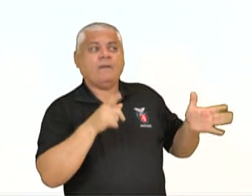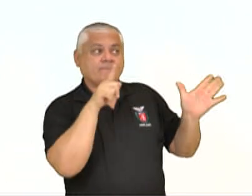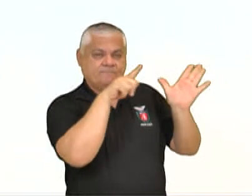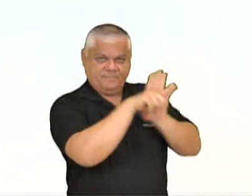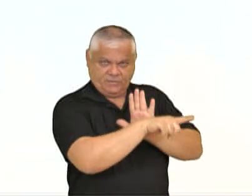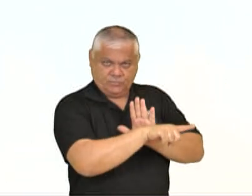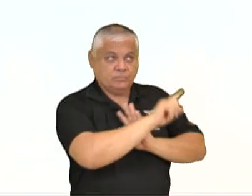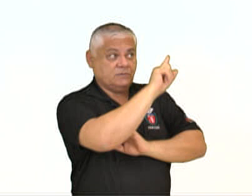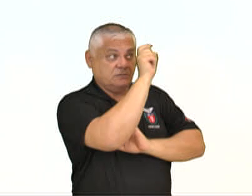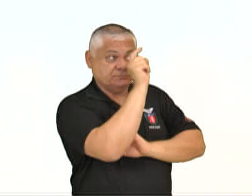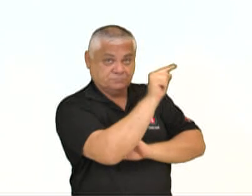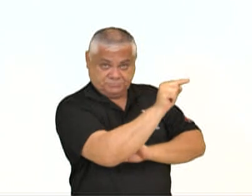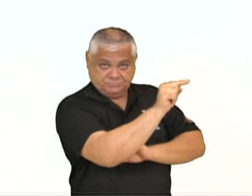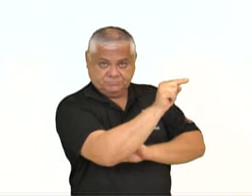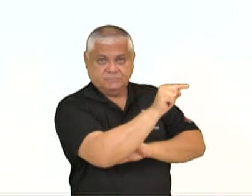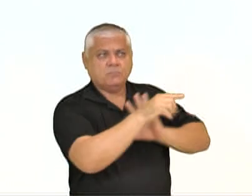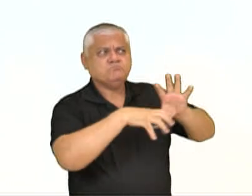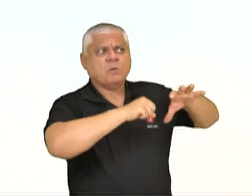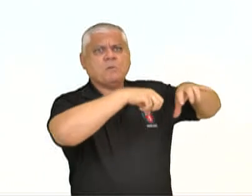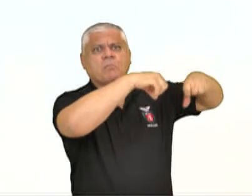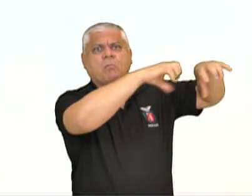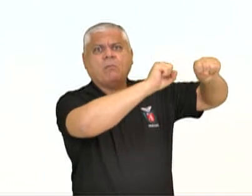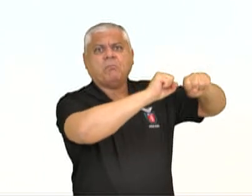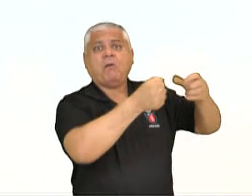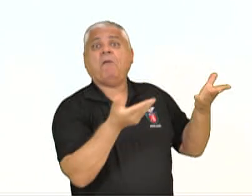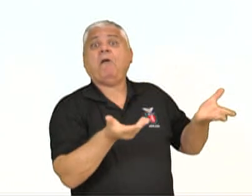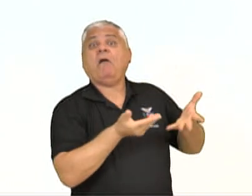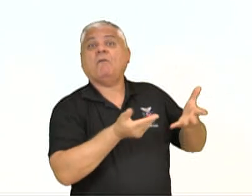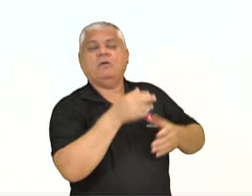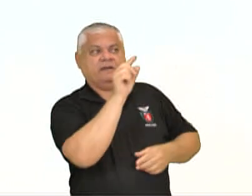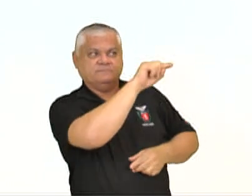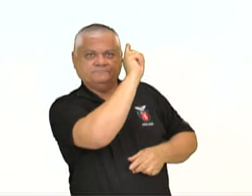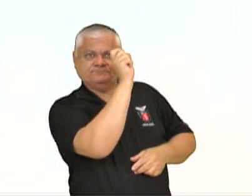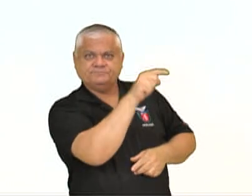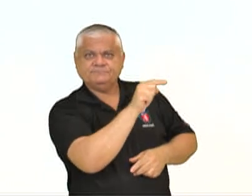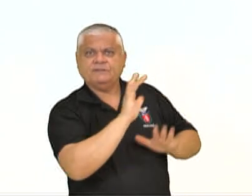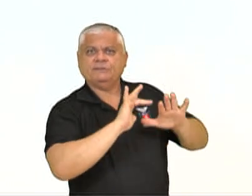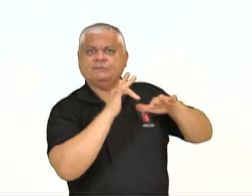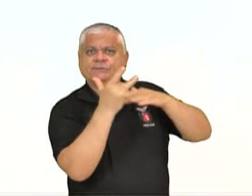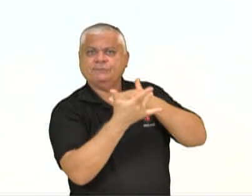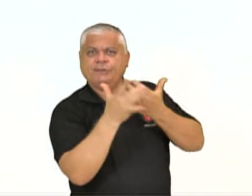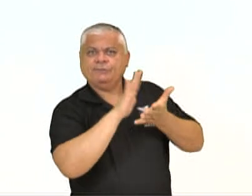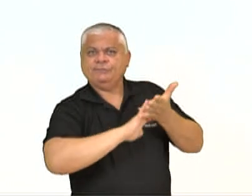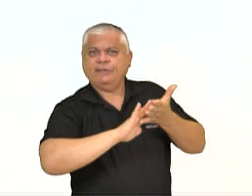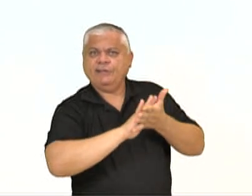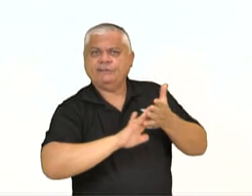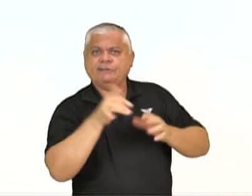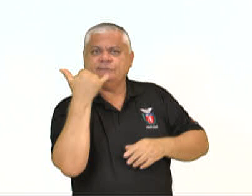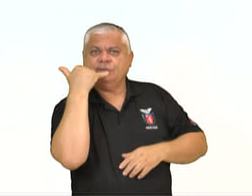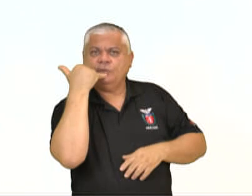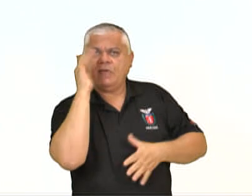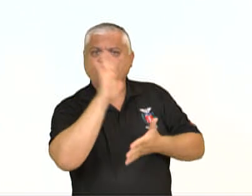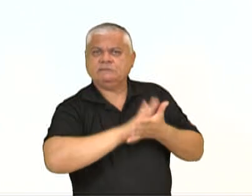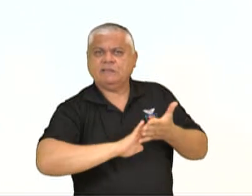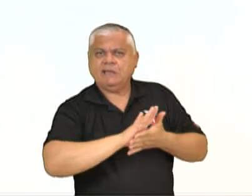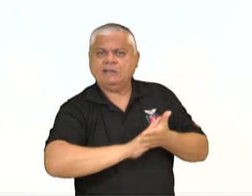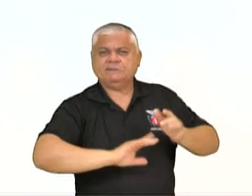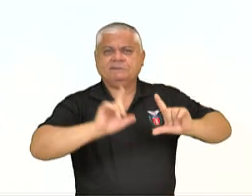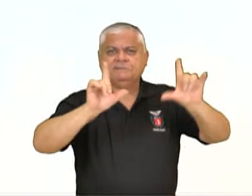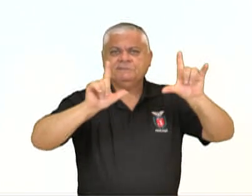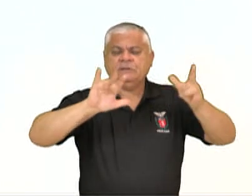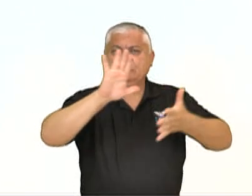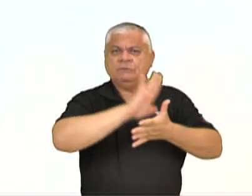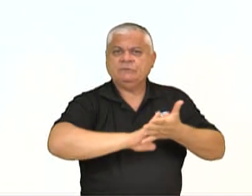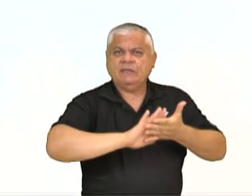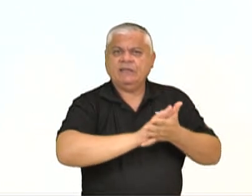vamos fazer se acabou a luz? Né? Não vamos poder acessar as redes sociais, não vamos poder ligar o celular, não vamos ligar a televisão,